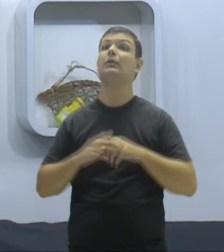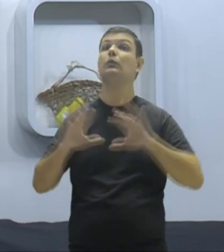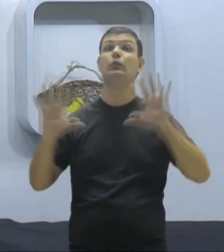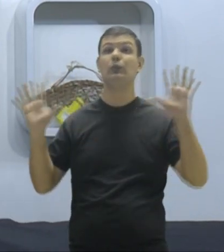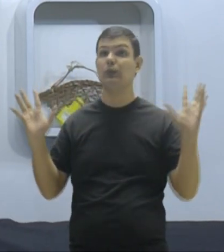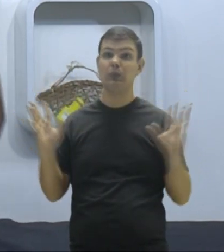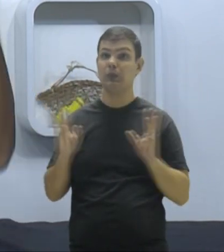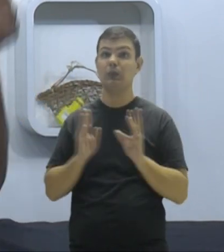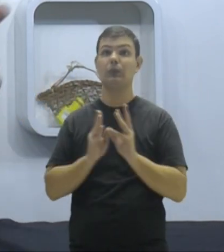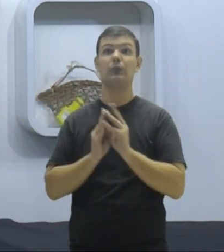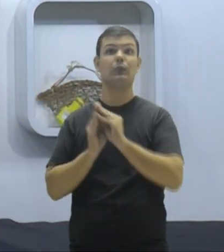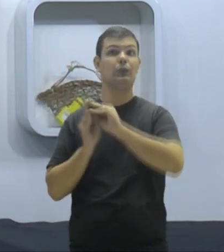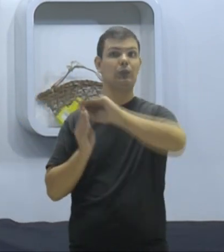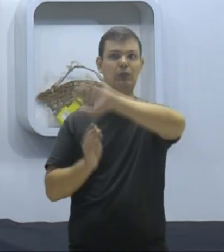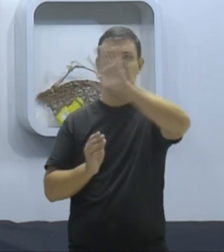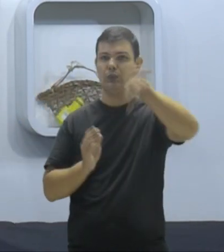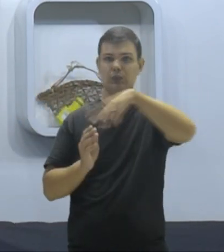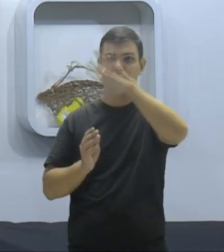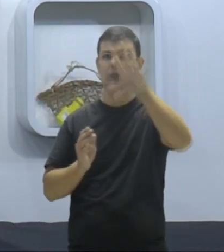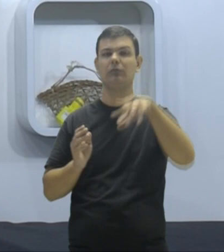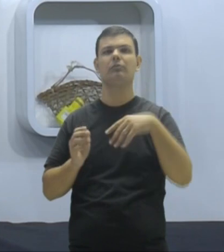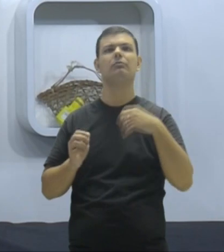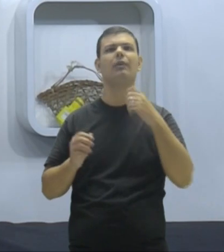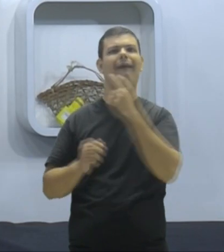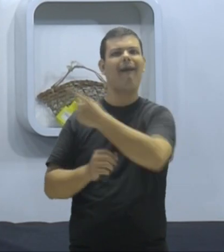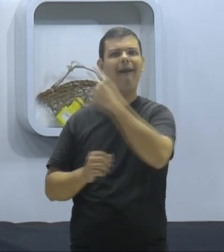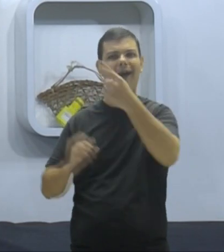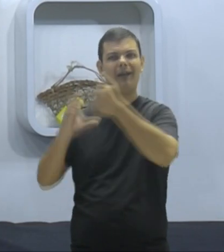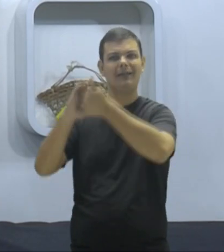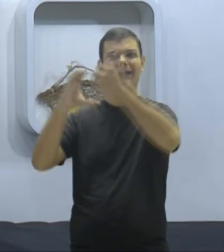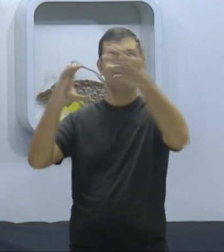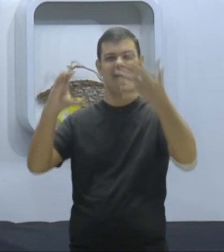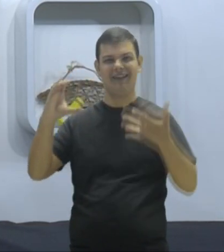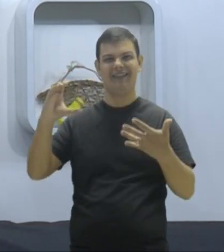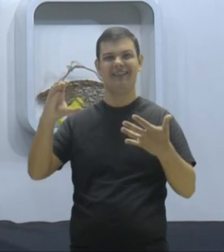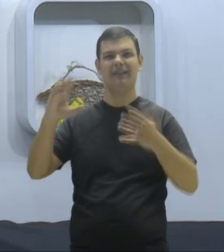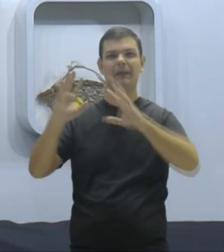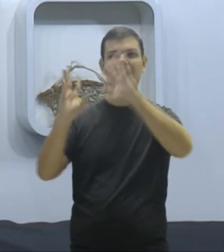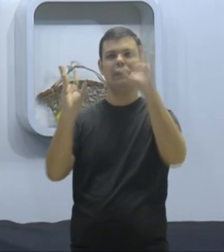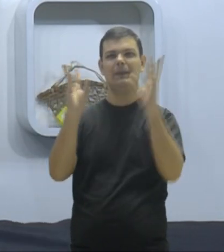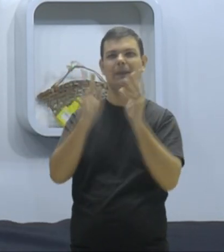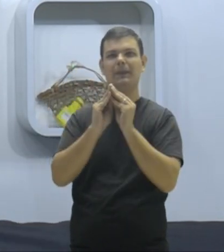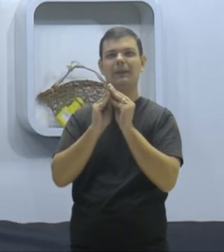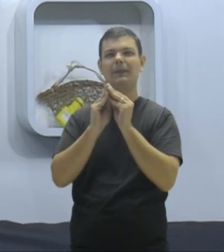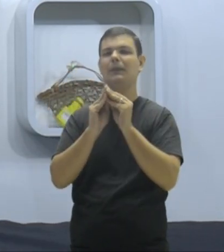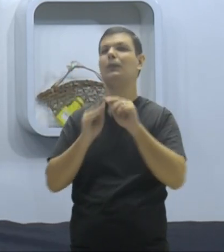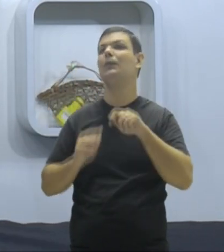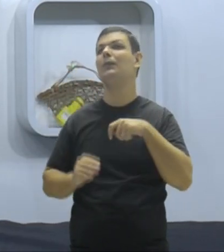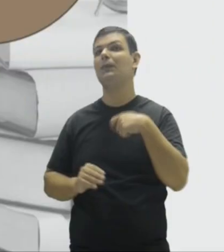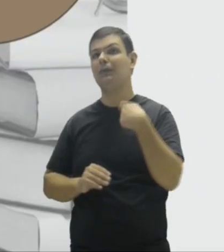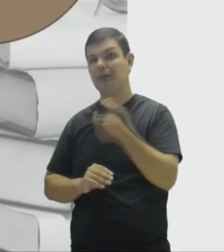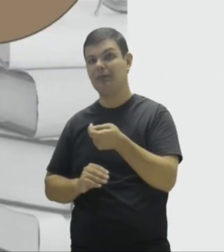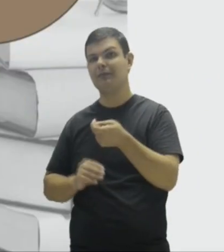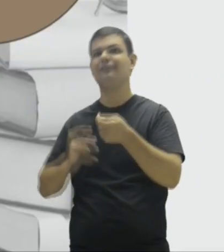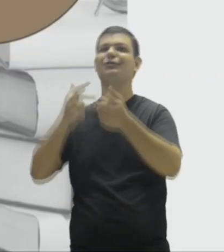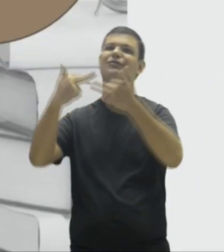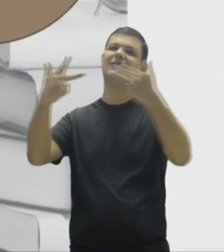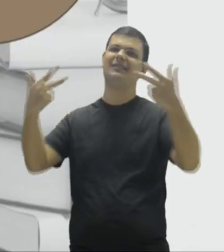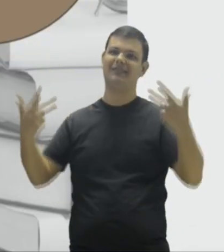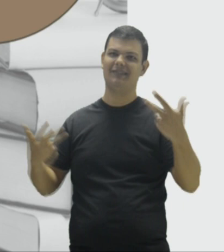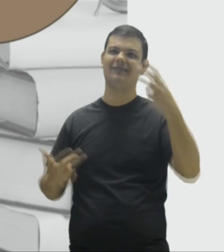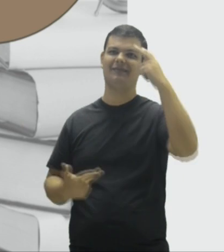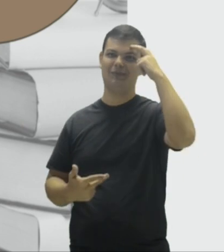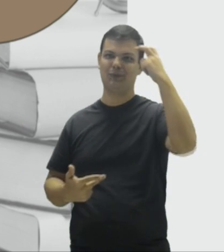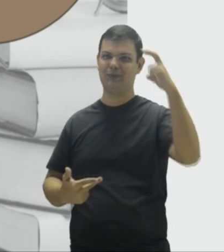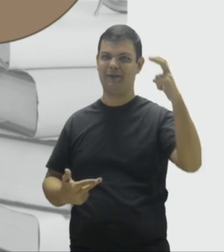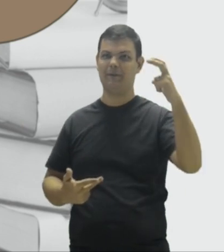junto, tudo isso aí, cada característica dessa nos leva ao conceito de diversidade cultural, que